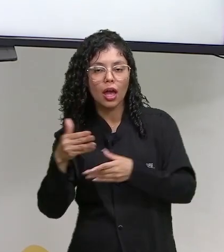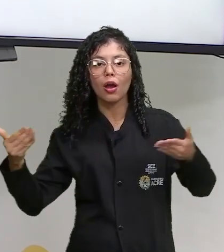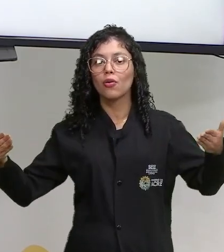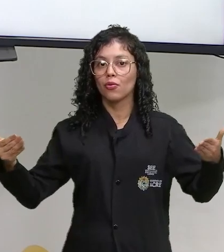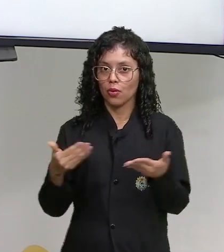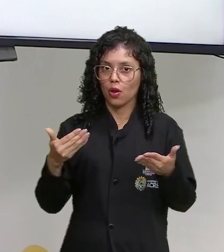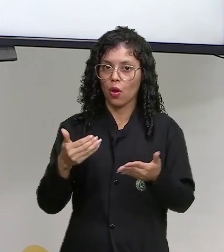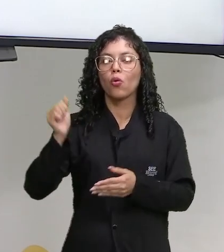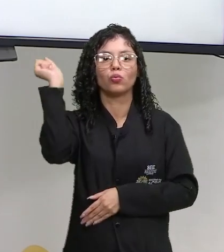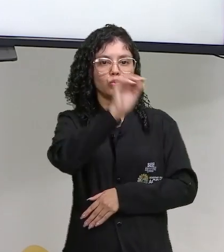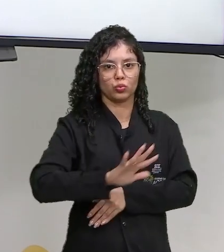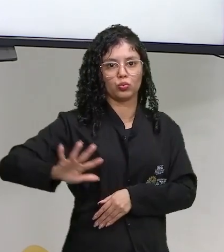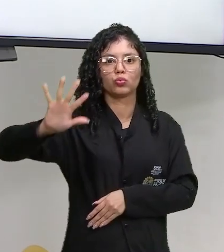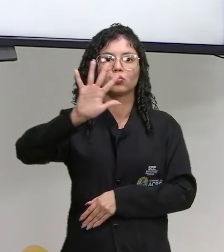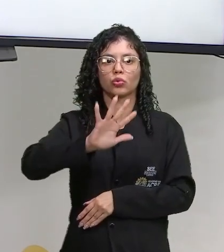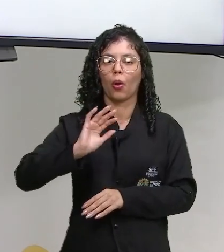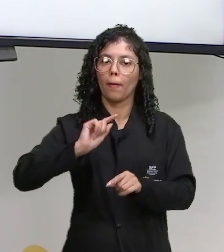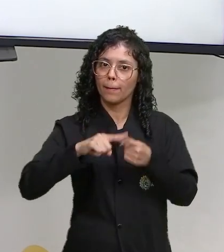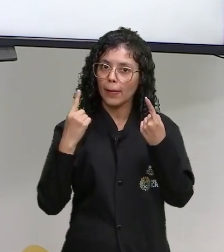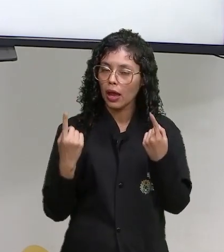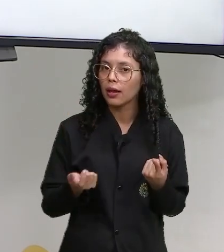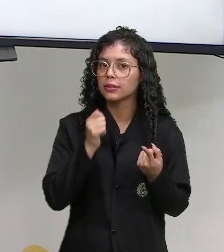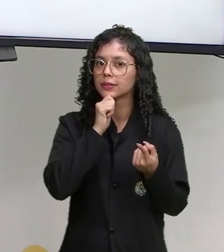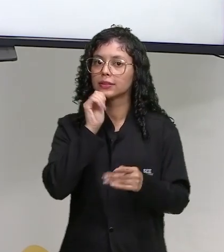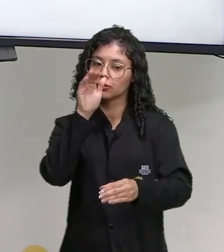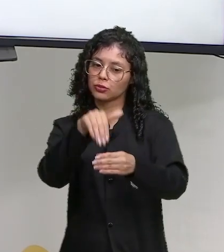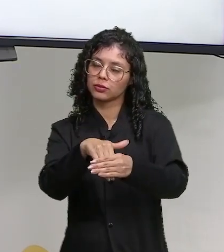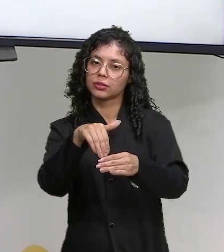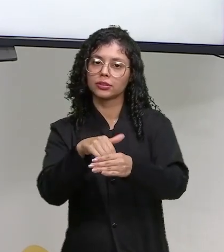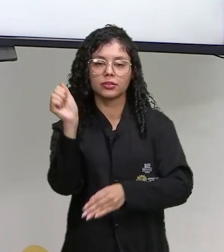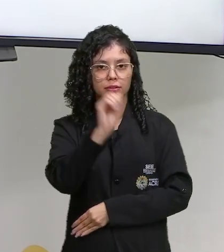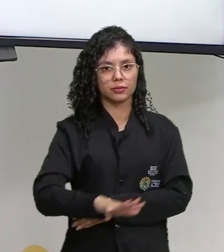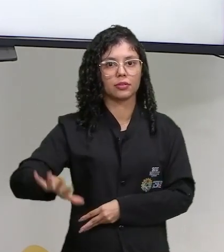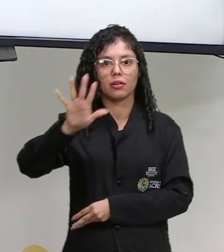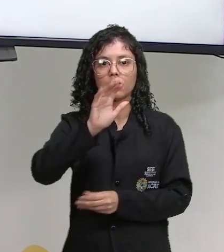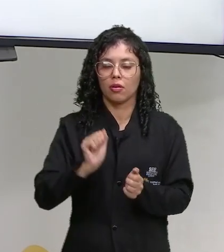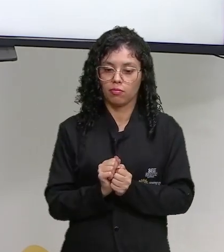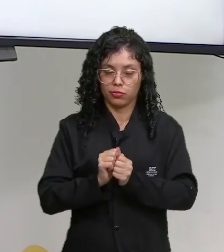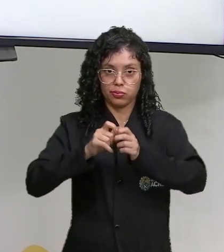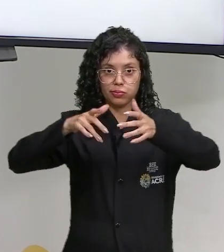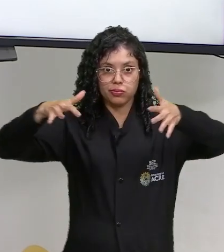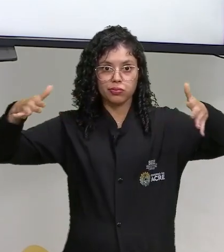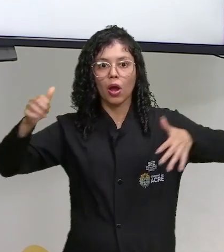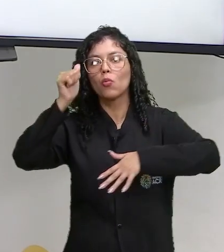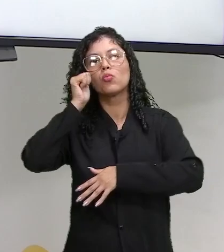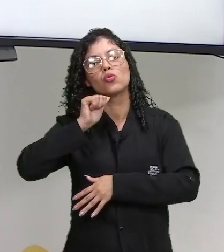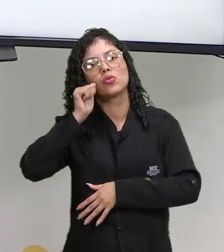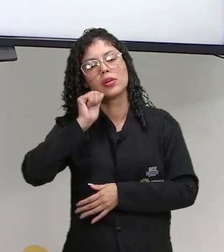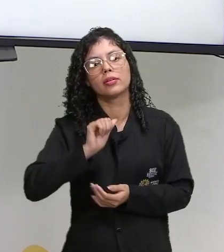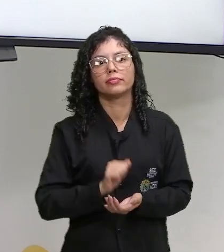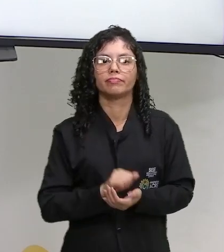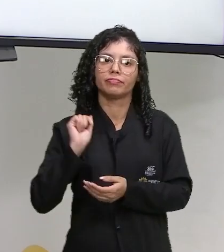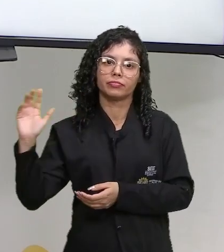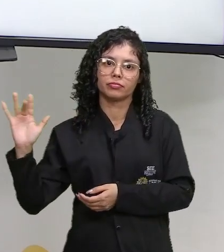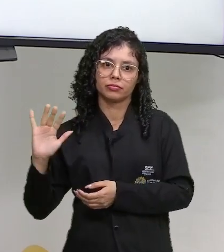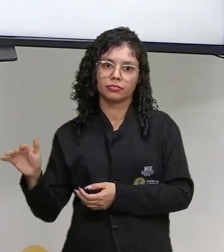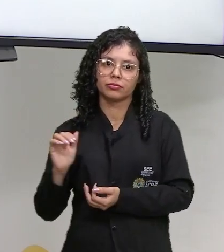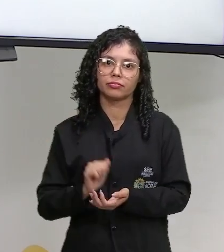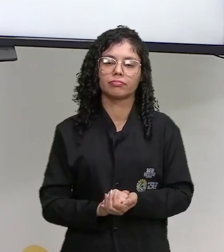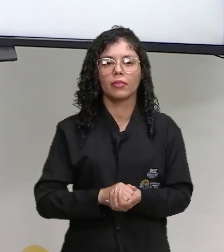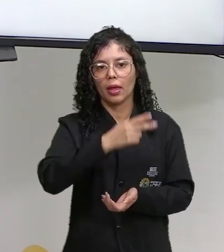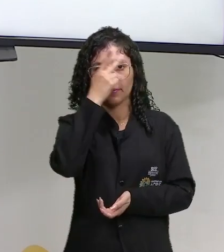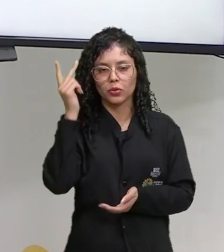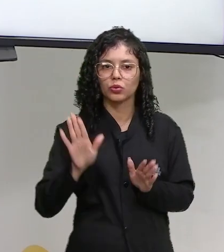voto universal. Porém, esse voto universal não ampliava-se para mulheres, analfabetos e